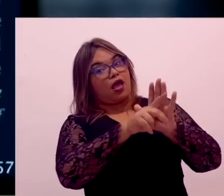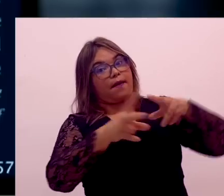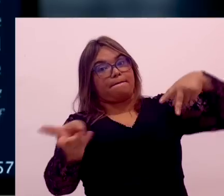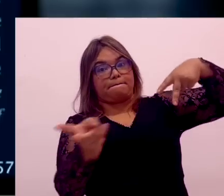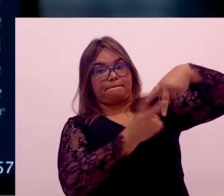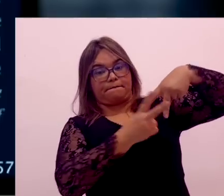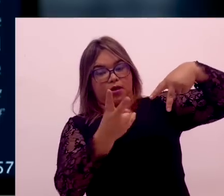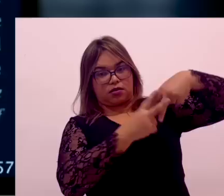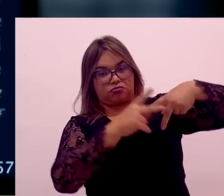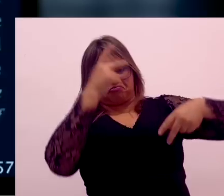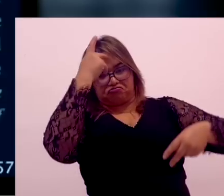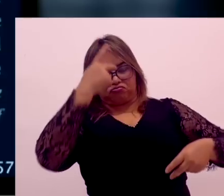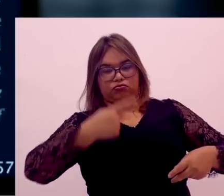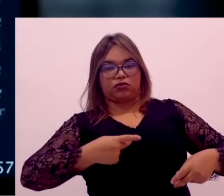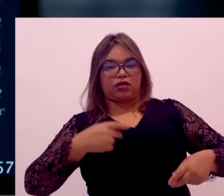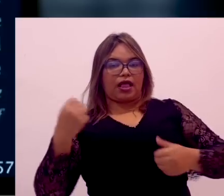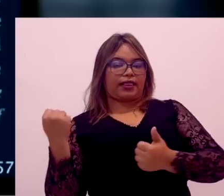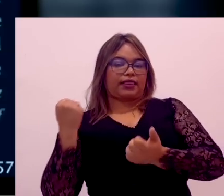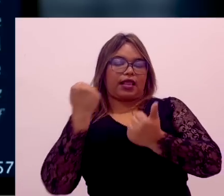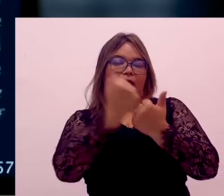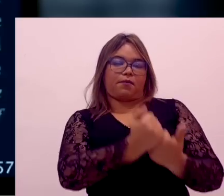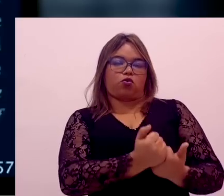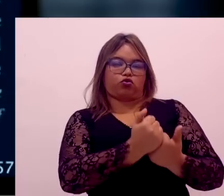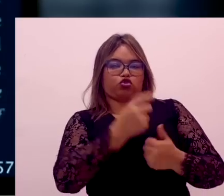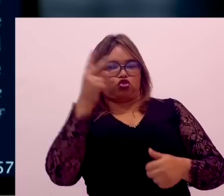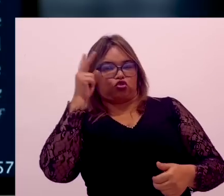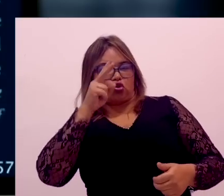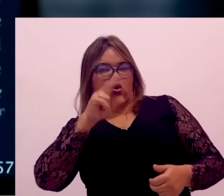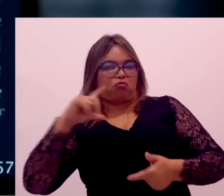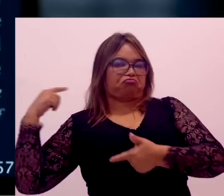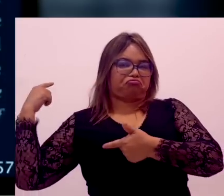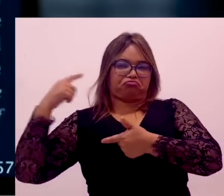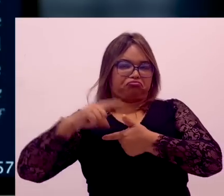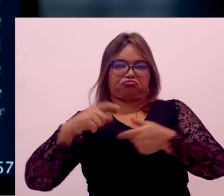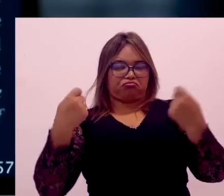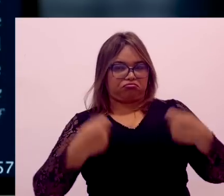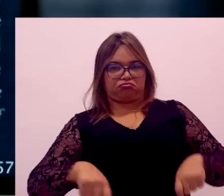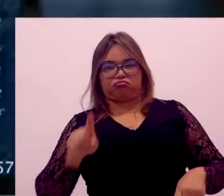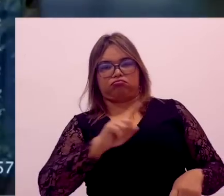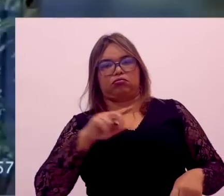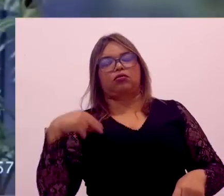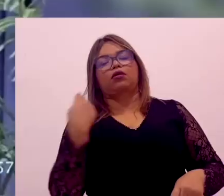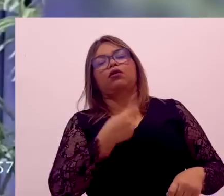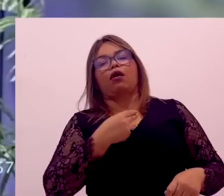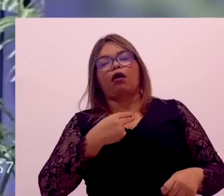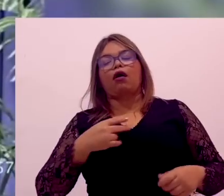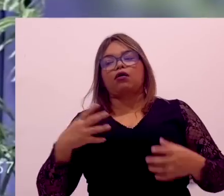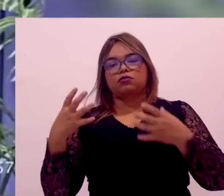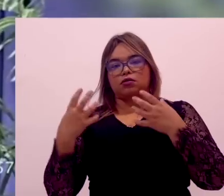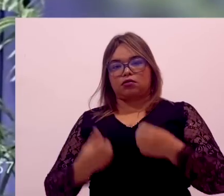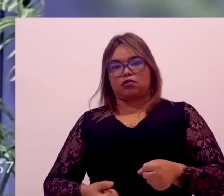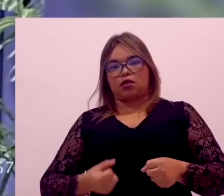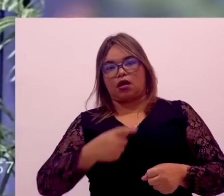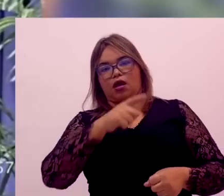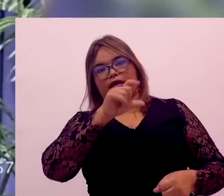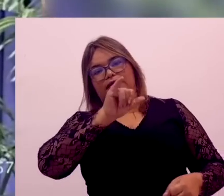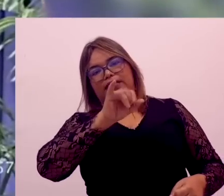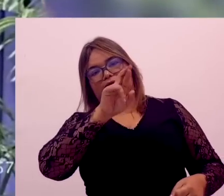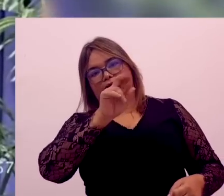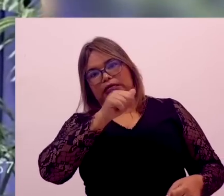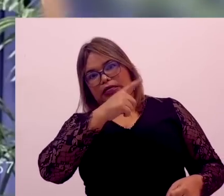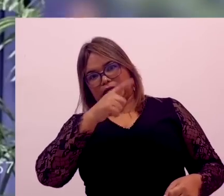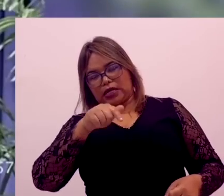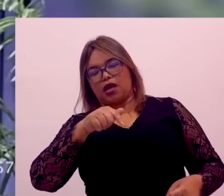tradição. E nós prontamente reconhecemos em Irão Abif, aquele que simbolicamente é levantado dos mortos, quando um maçom, em